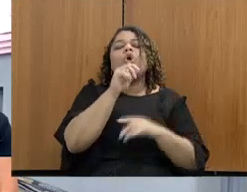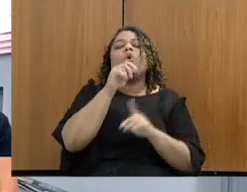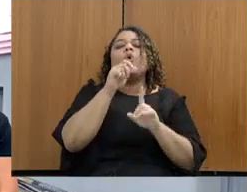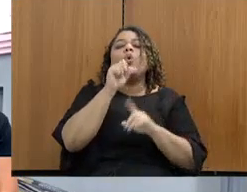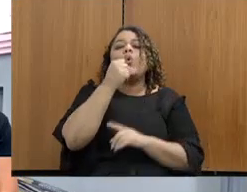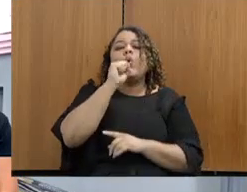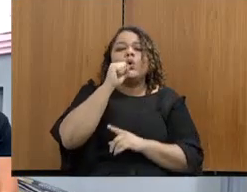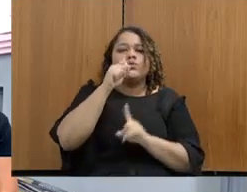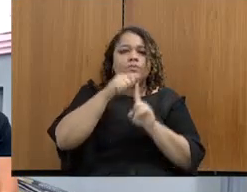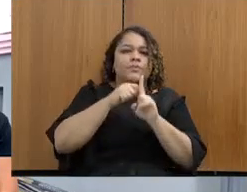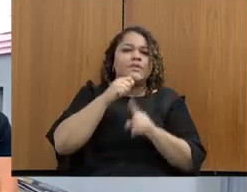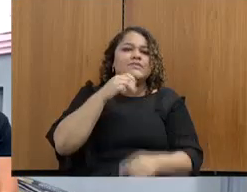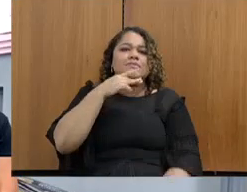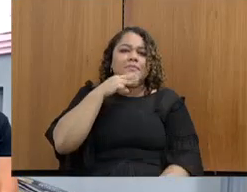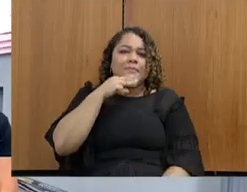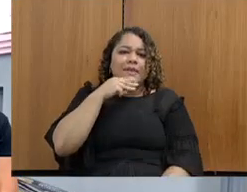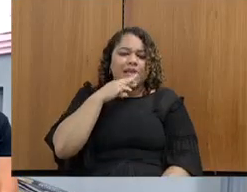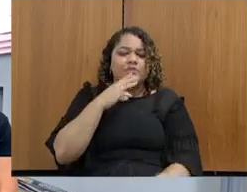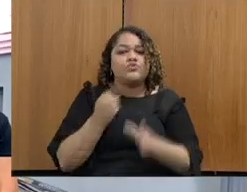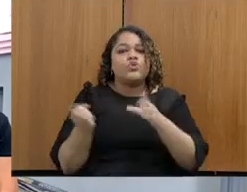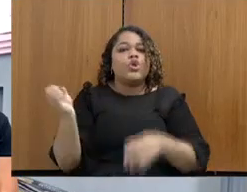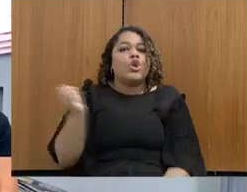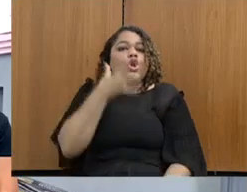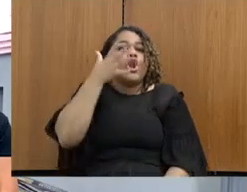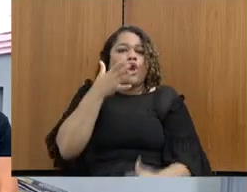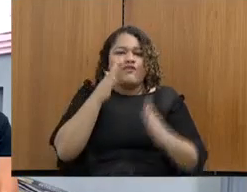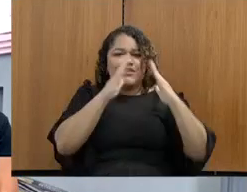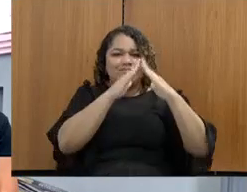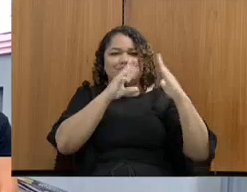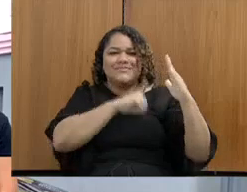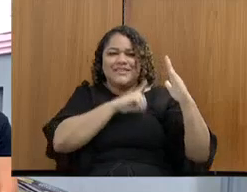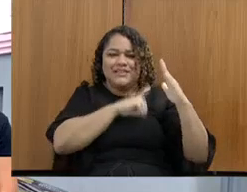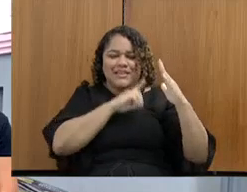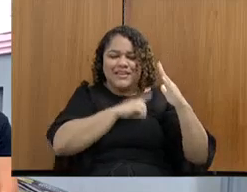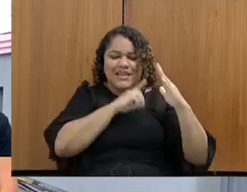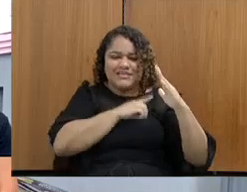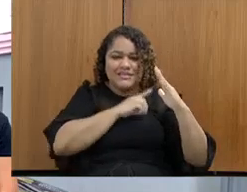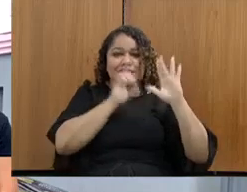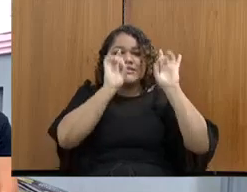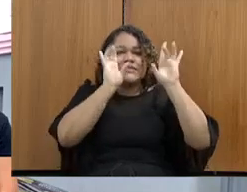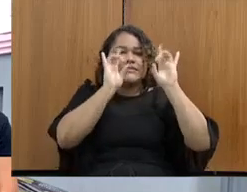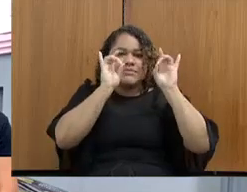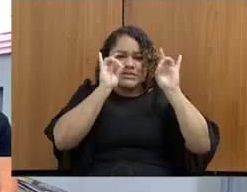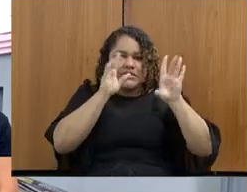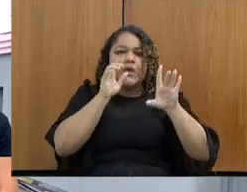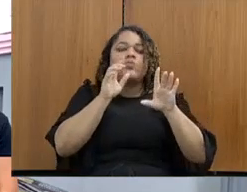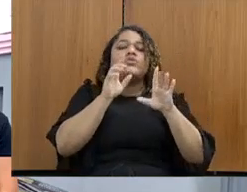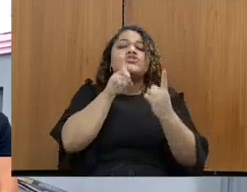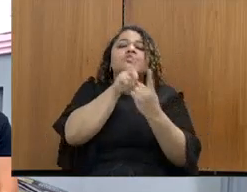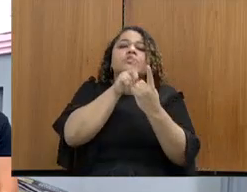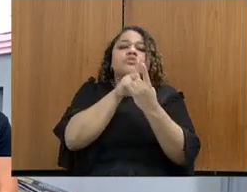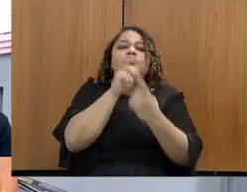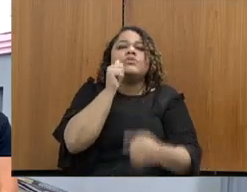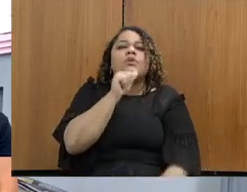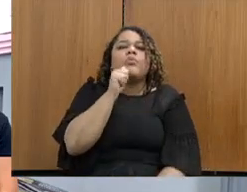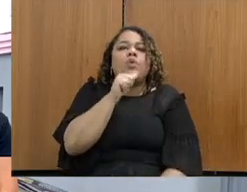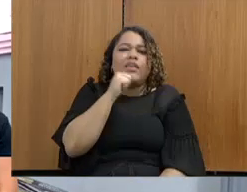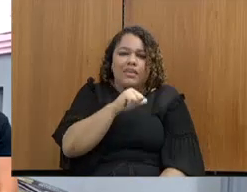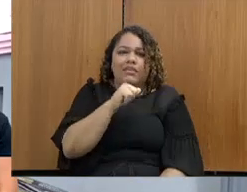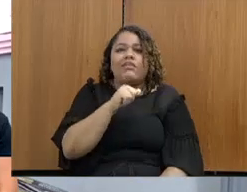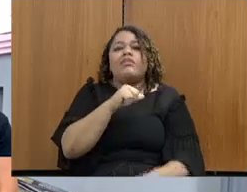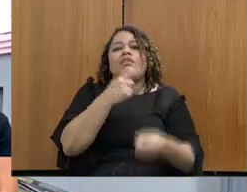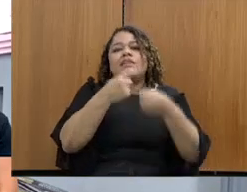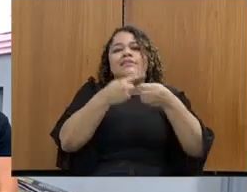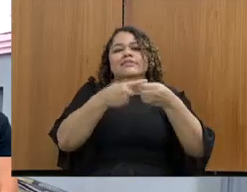especializada de Atendimento à Mulher em Juatuba então aqui na região metropolitana né Nós temos unidades especializadas